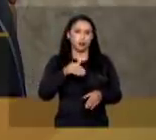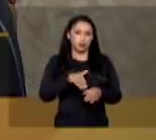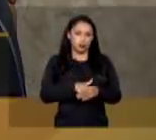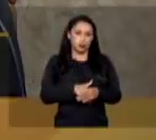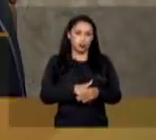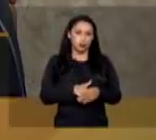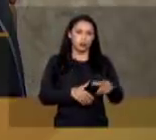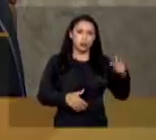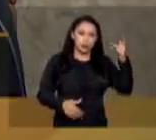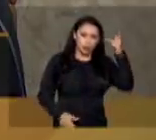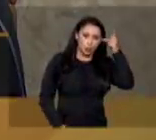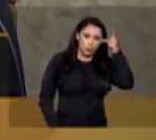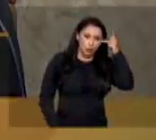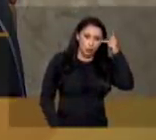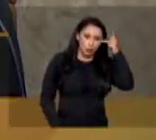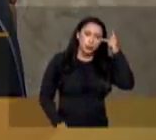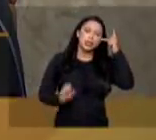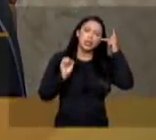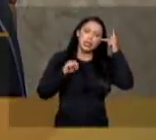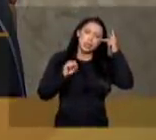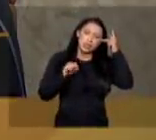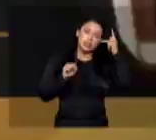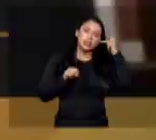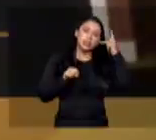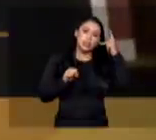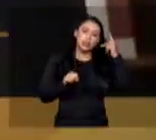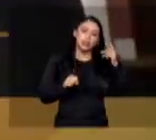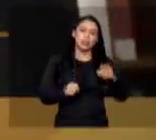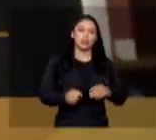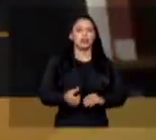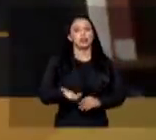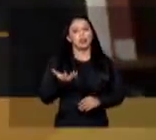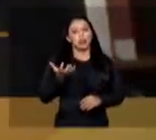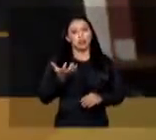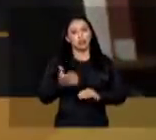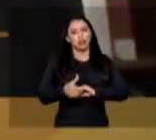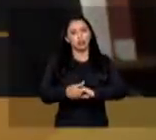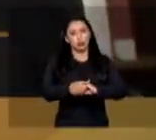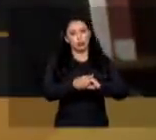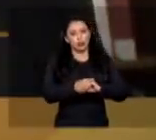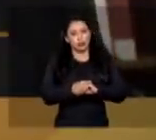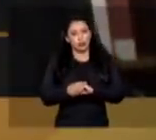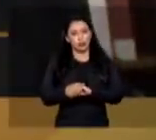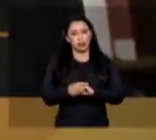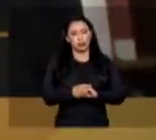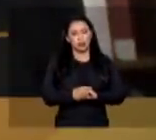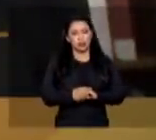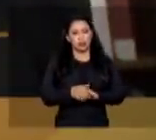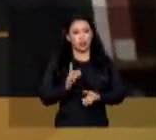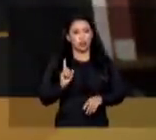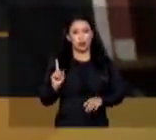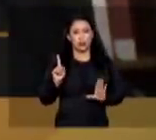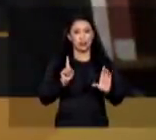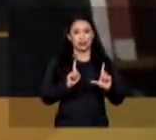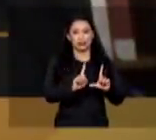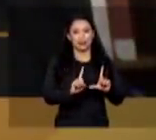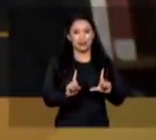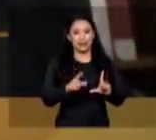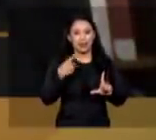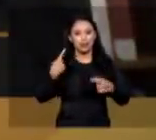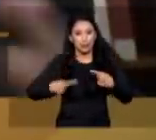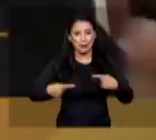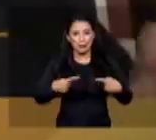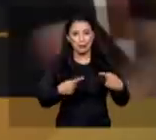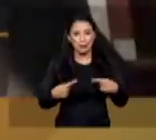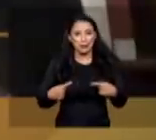por São Paulo, né? Sim, presidente, eu queria primeiramente cumprimentar a Vossa Excelência, que eu entrei abruptamente no